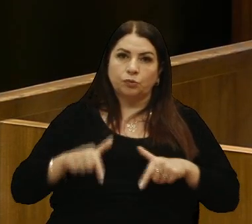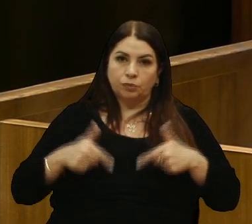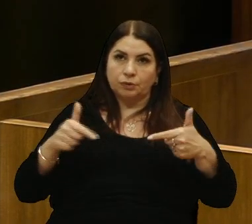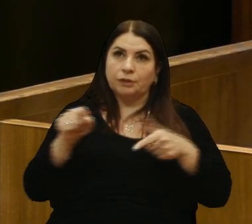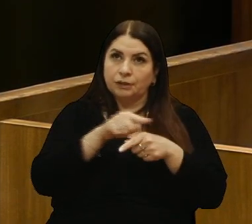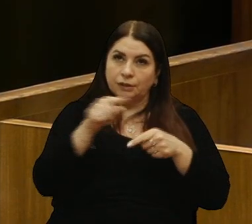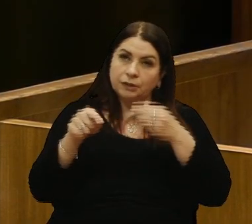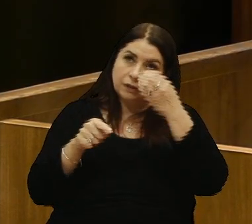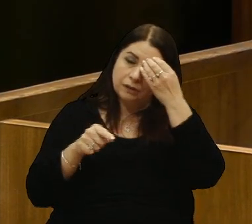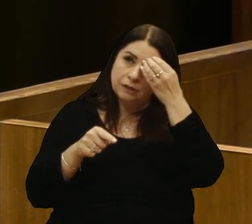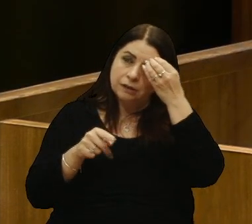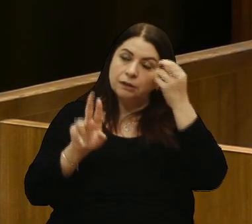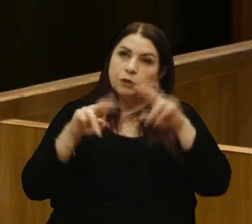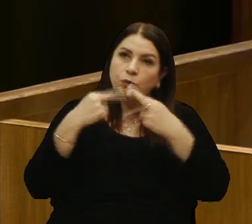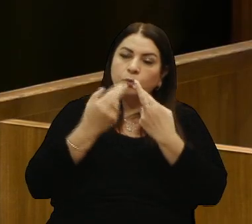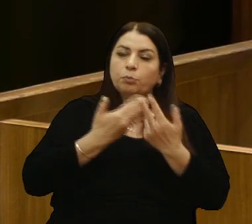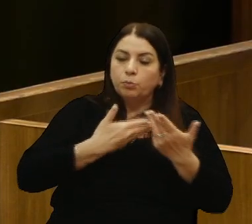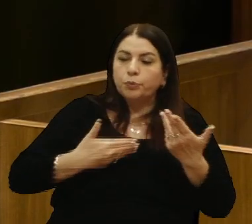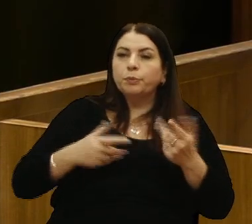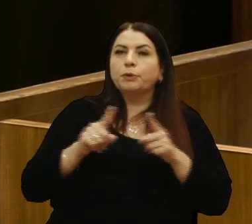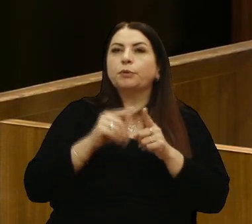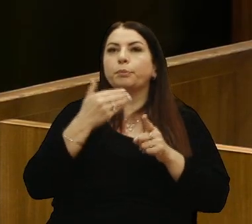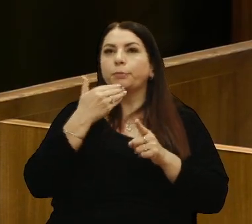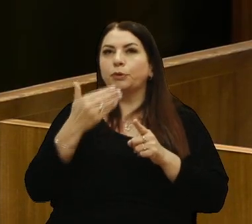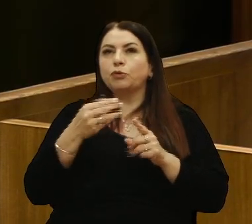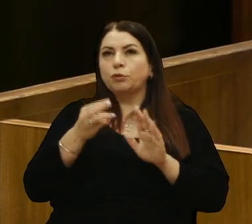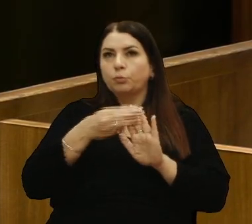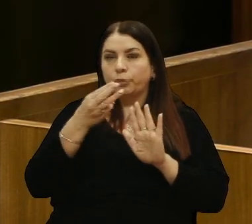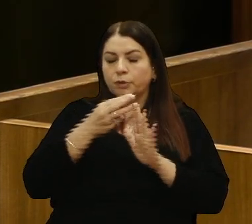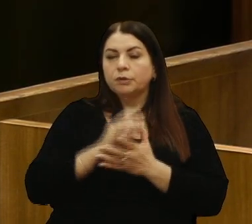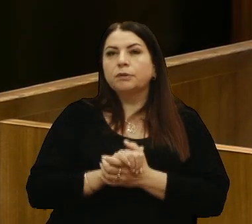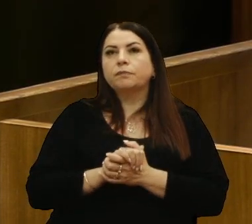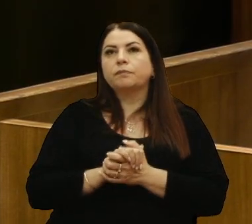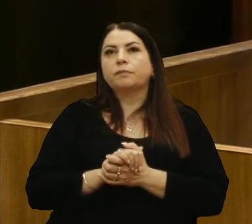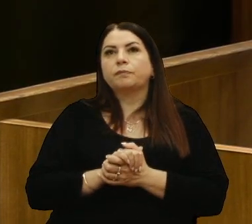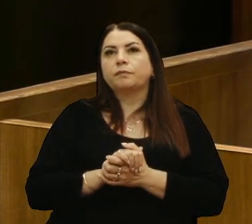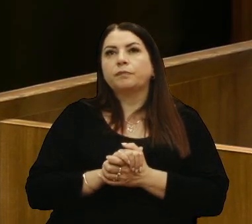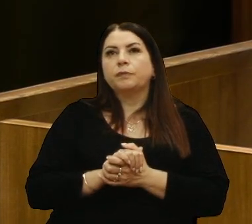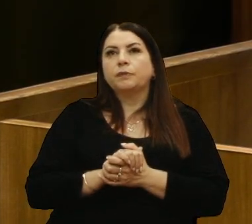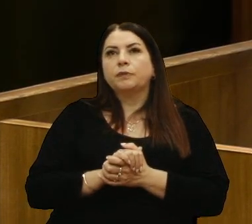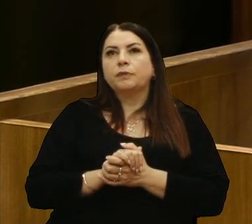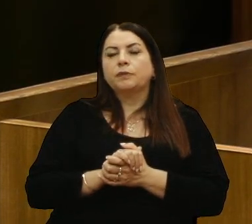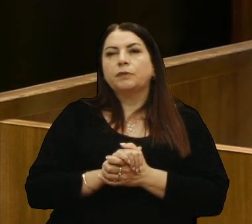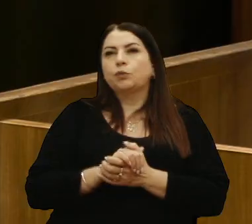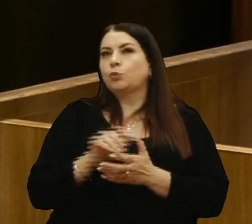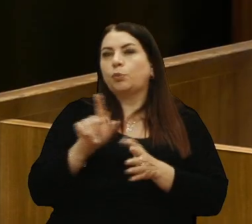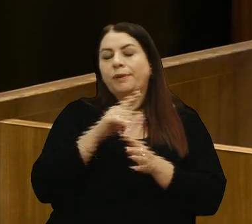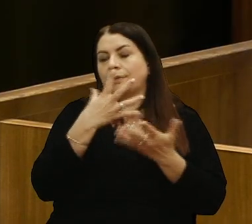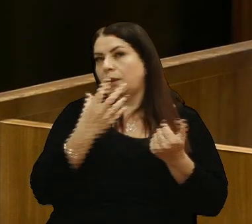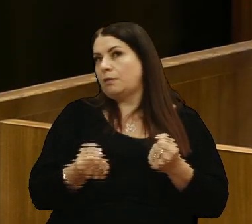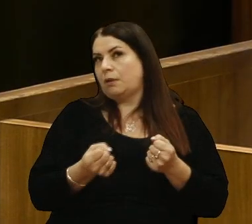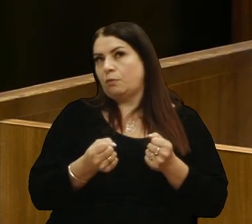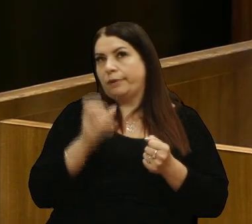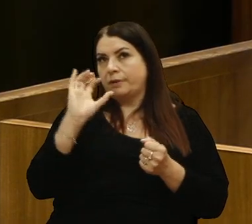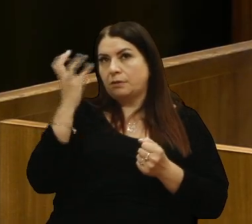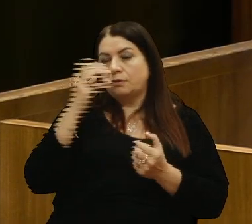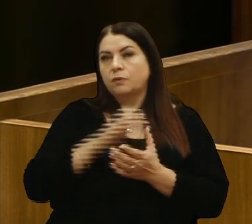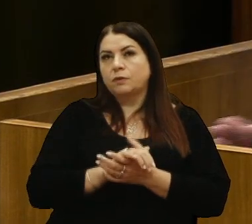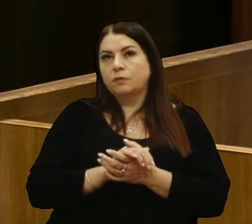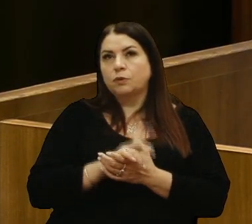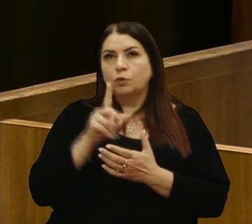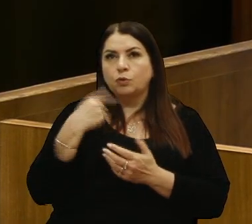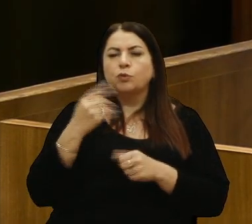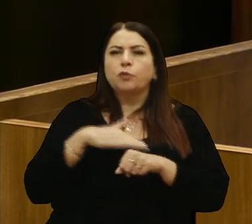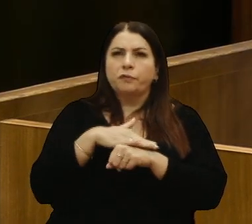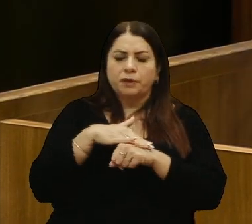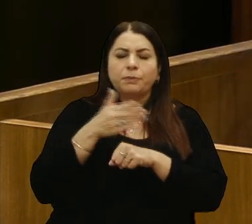aqui, a audiência pública e hoje o pedido de moção de repúdio a essa decisão. E nós